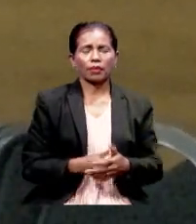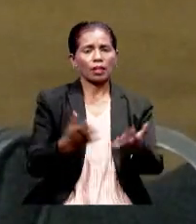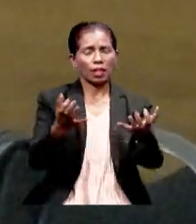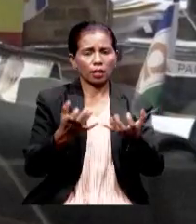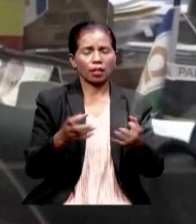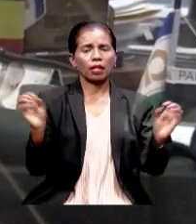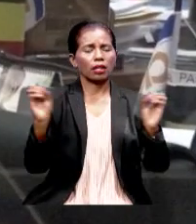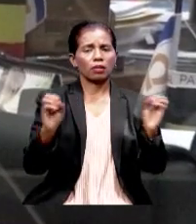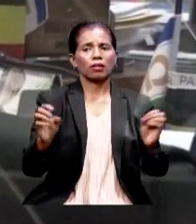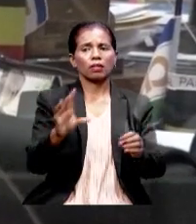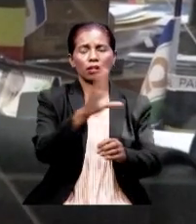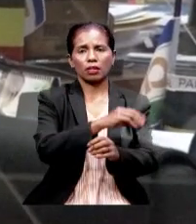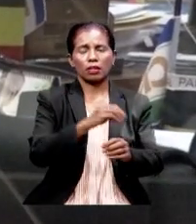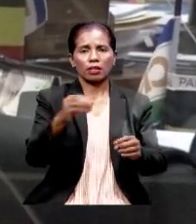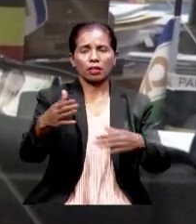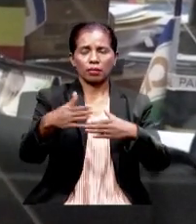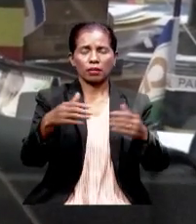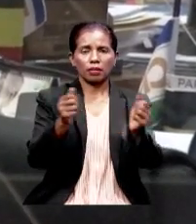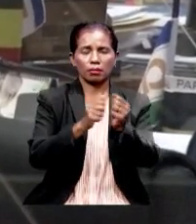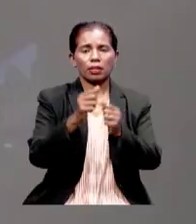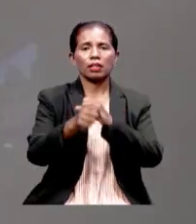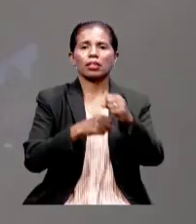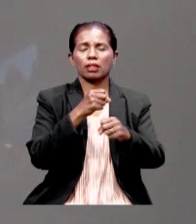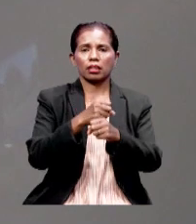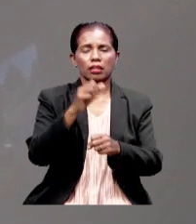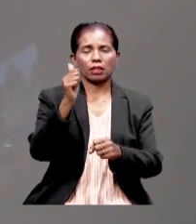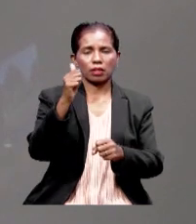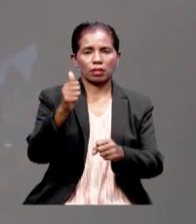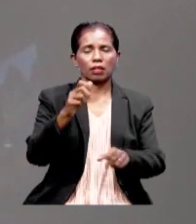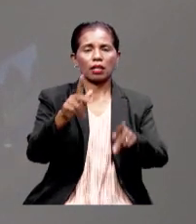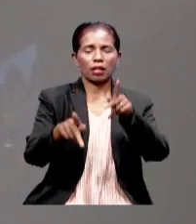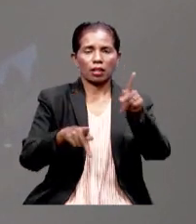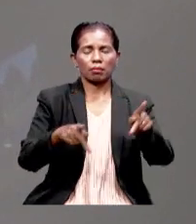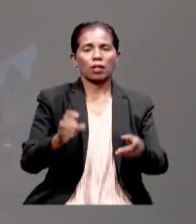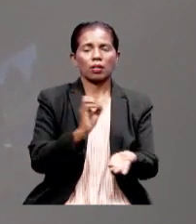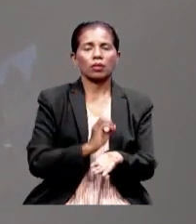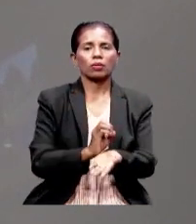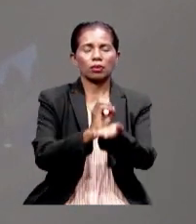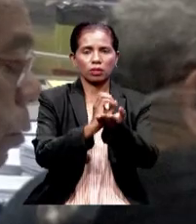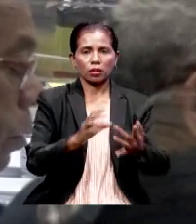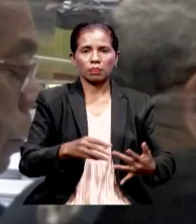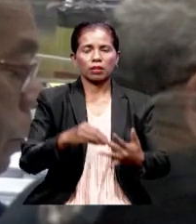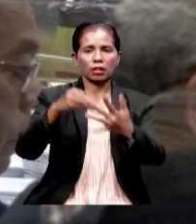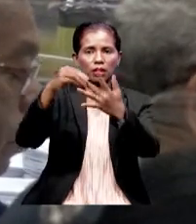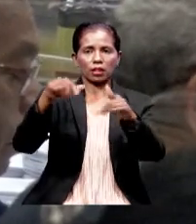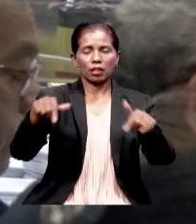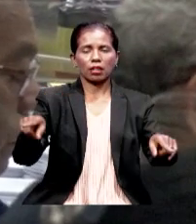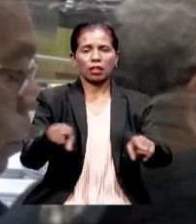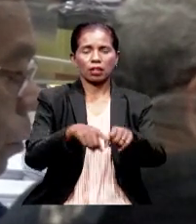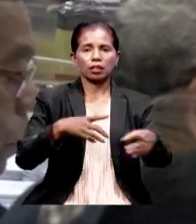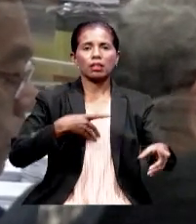koi oito itala basic de 10 anos povo e kusi goza na especialidade den. Ane san direito